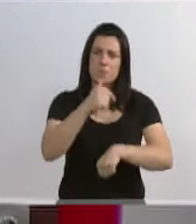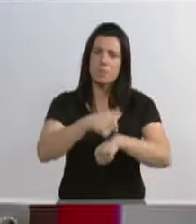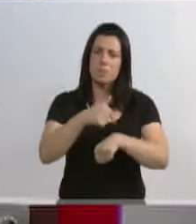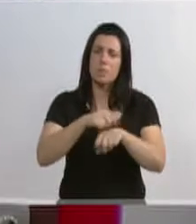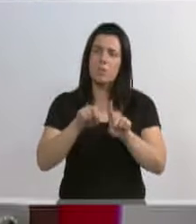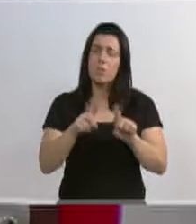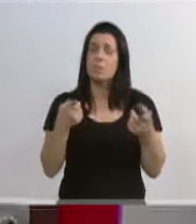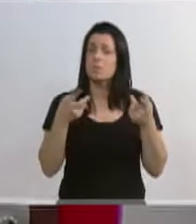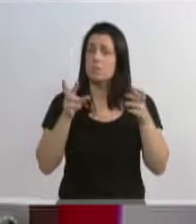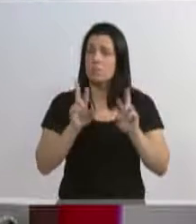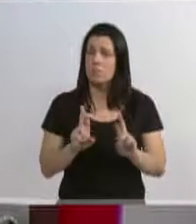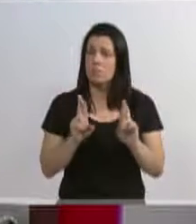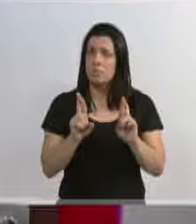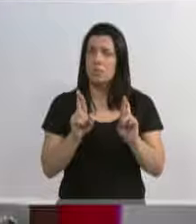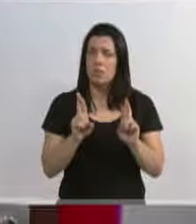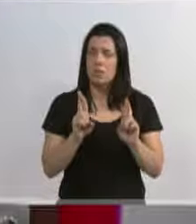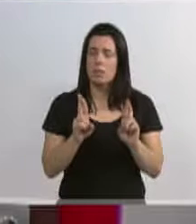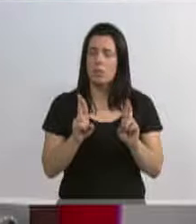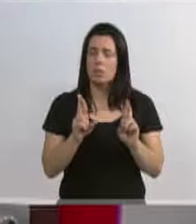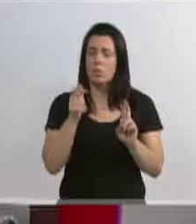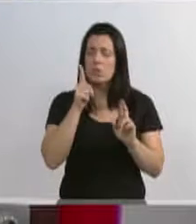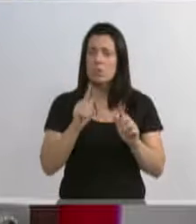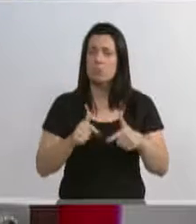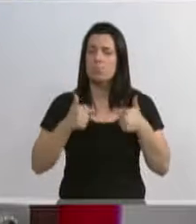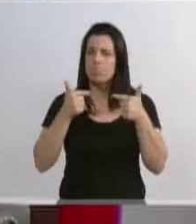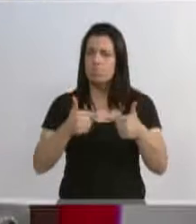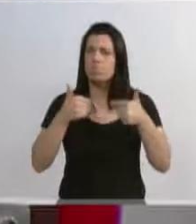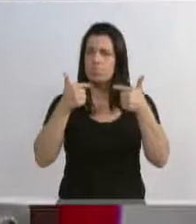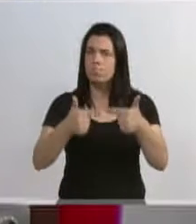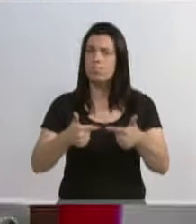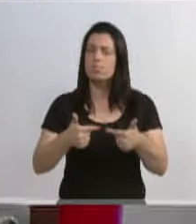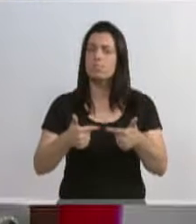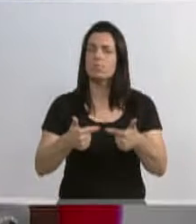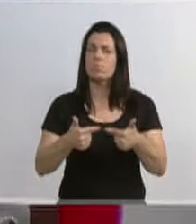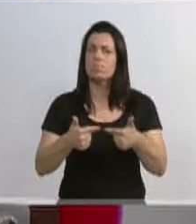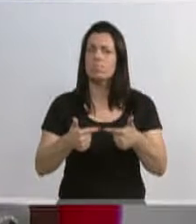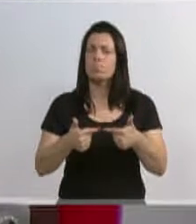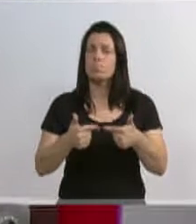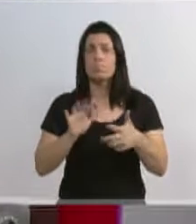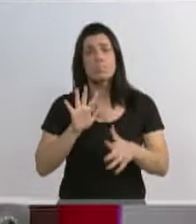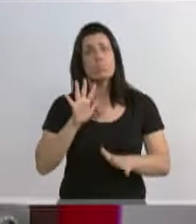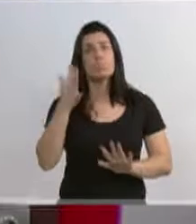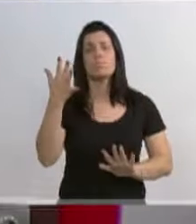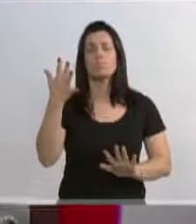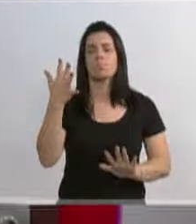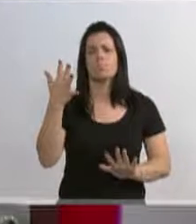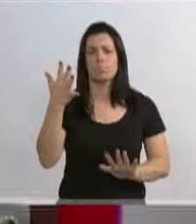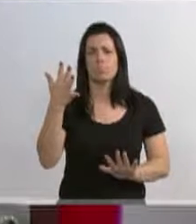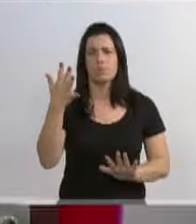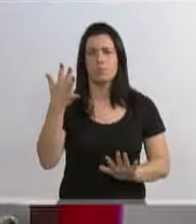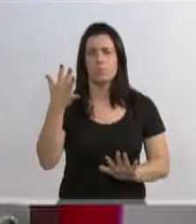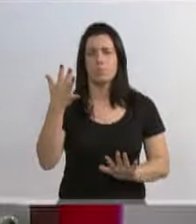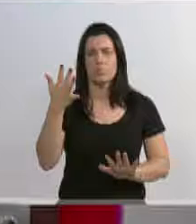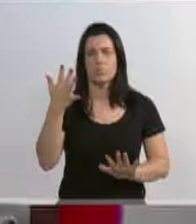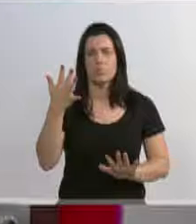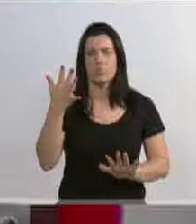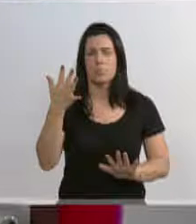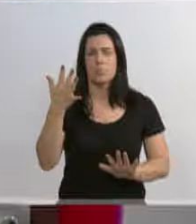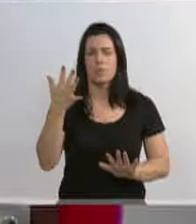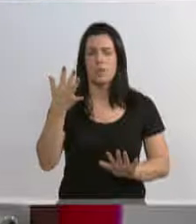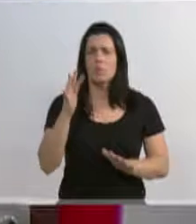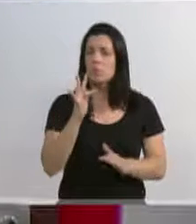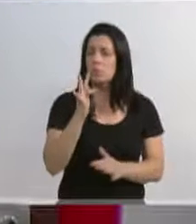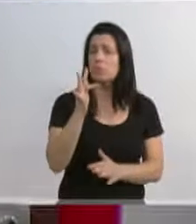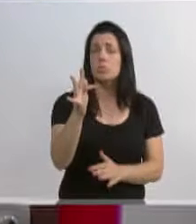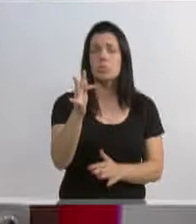Mas esperamos que possamos avançar e, quem sabe, né, com uma luz no final do túnel que